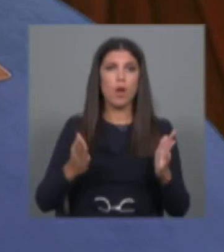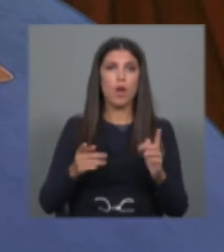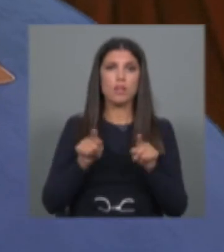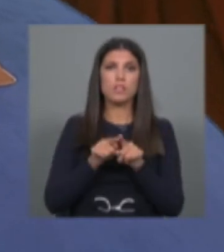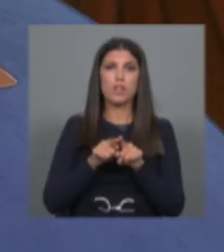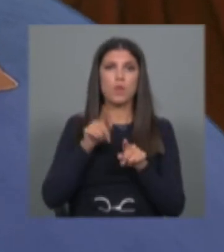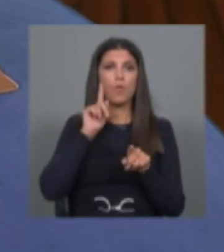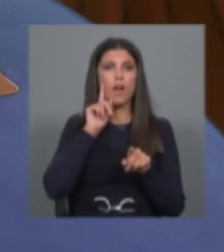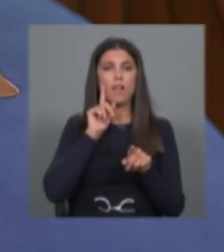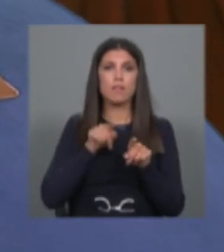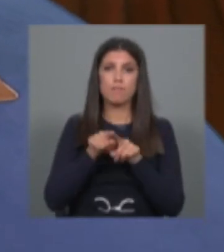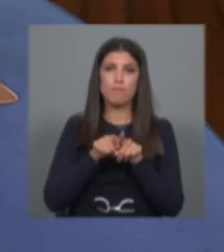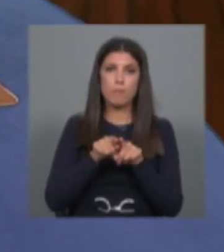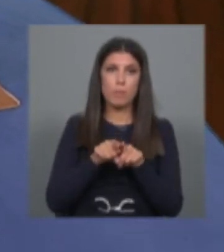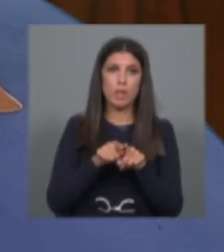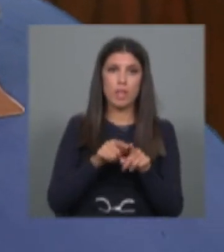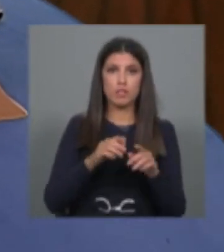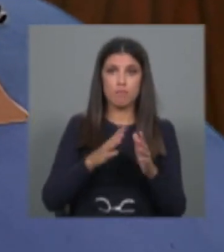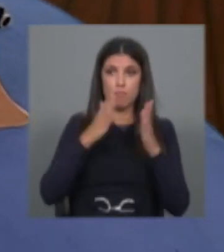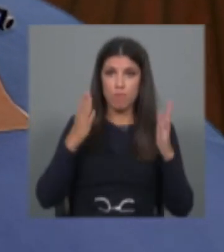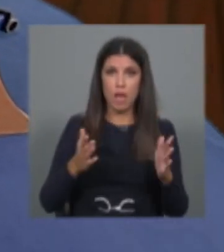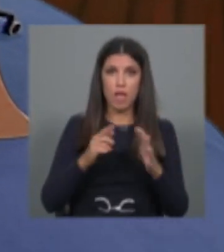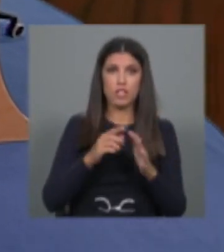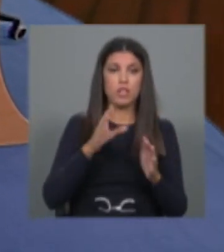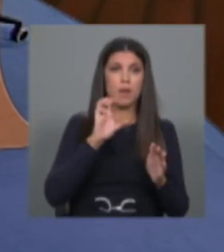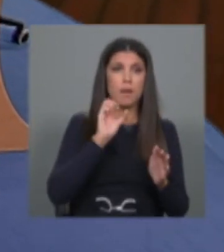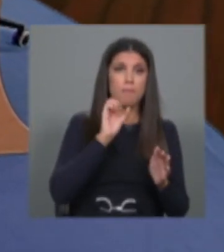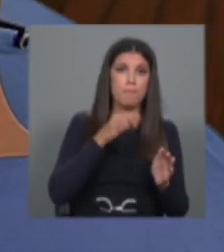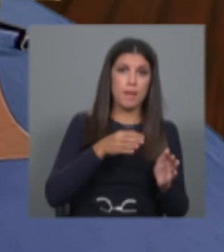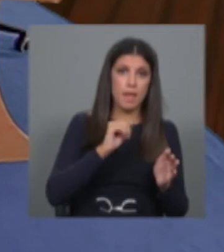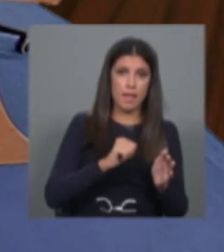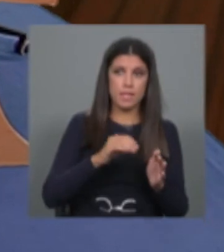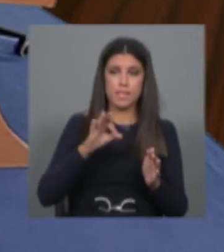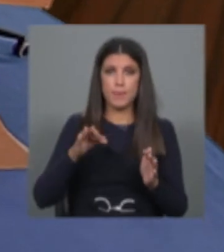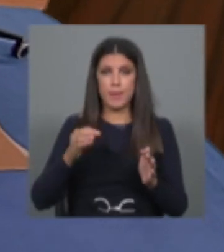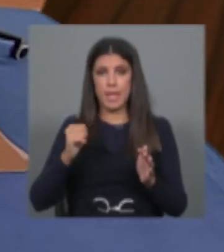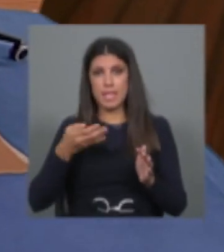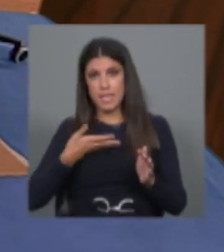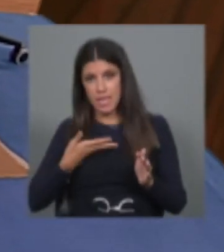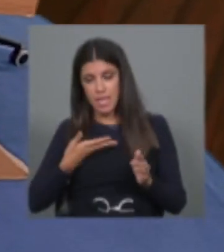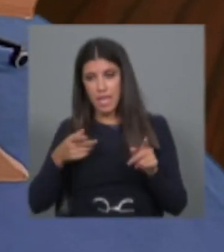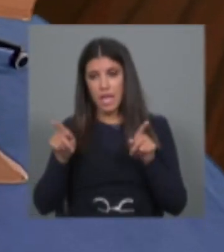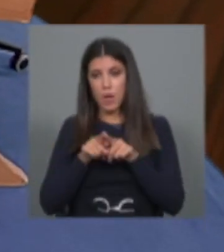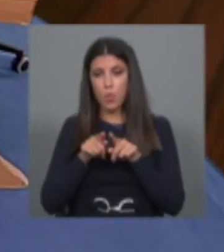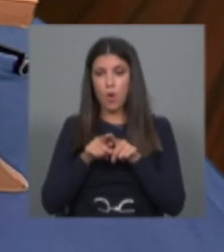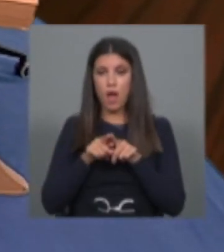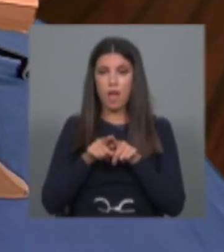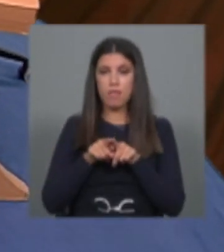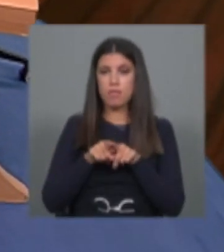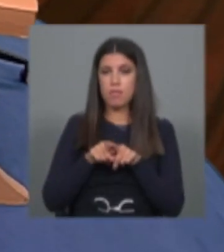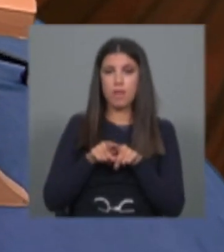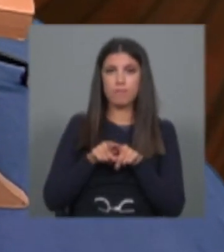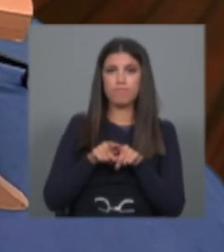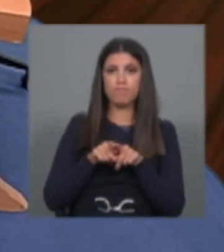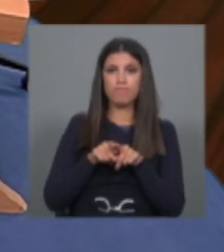forma maioritária no Parlamento, PS e PSD, não terem colocado a